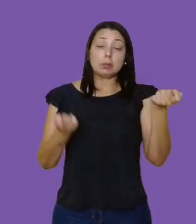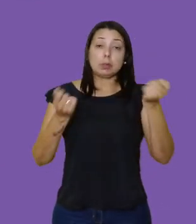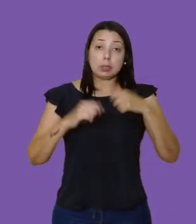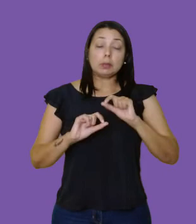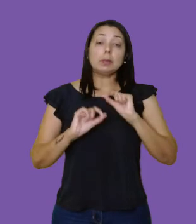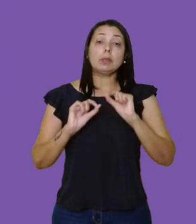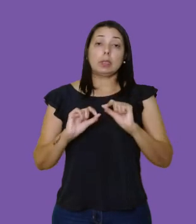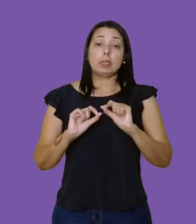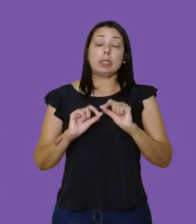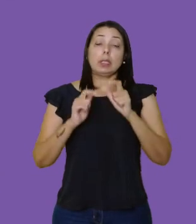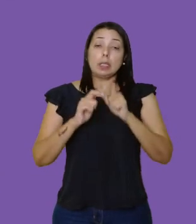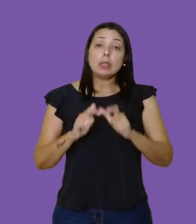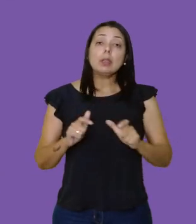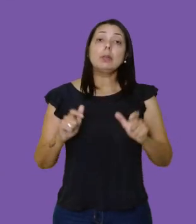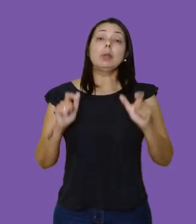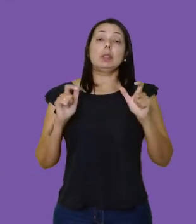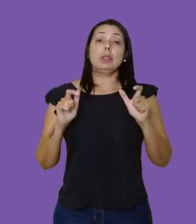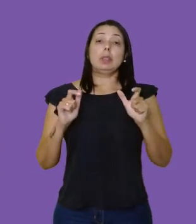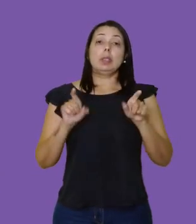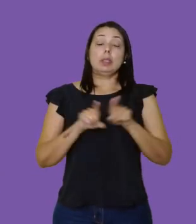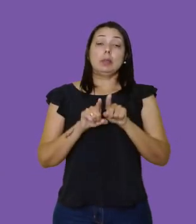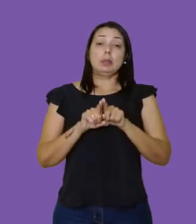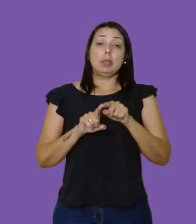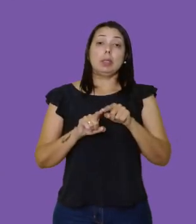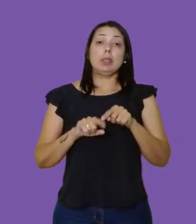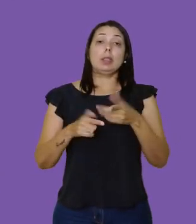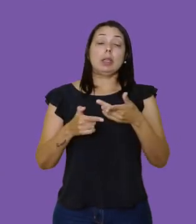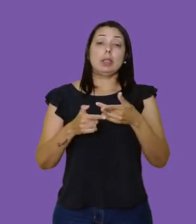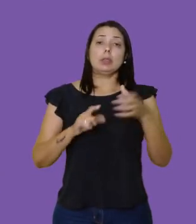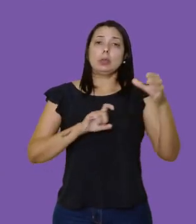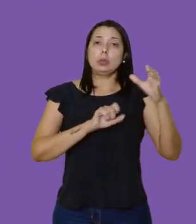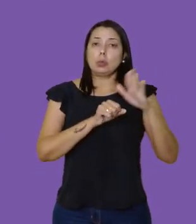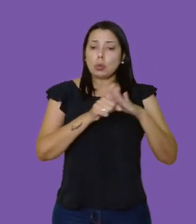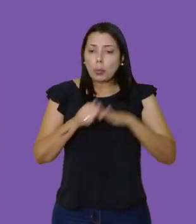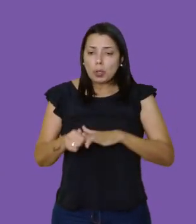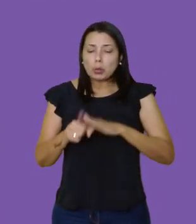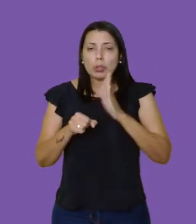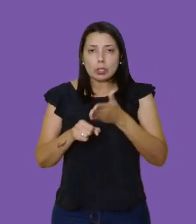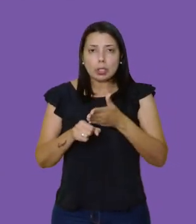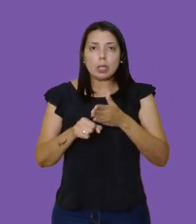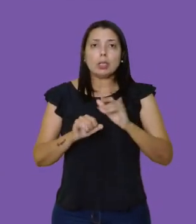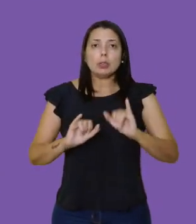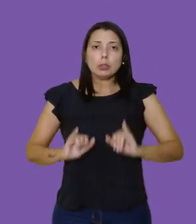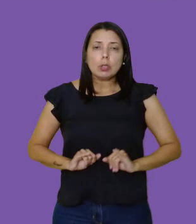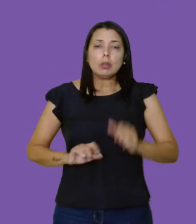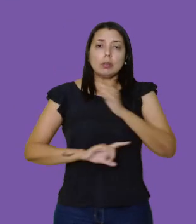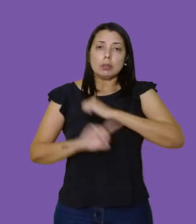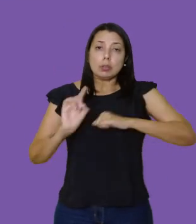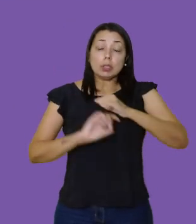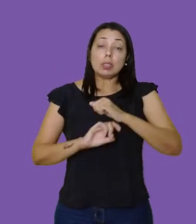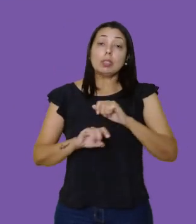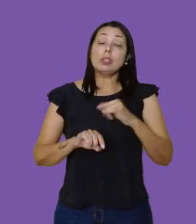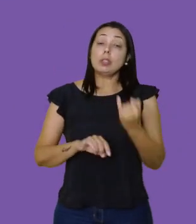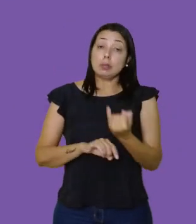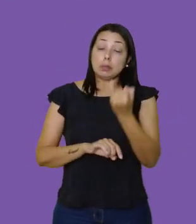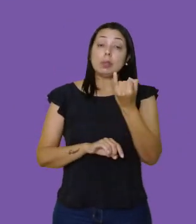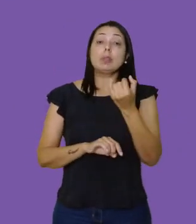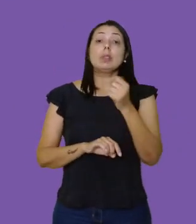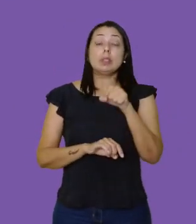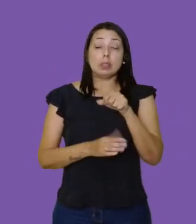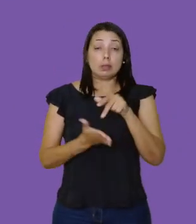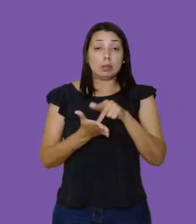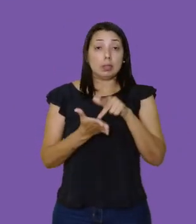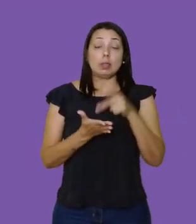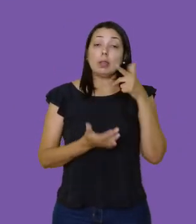potencializar e aumentar e consolidar ainda mais as opressões que a gente já sofre na nossa sociedade. Daí a importância, né, da